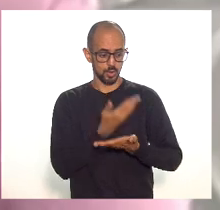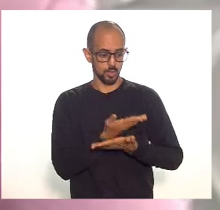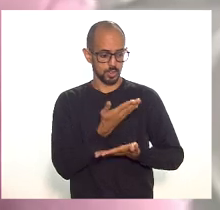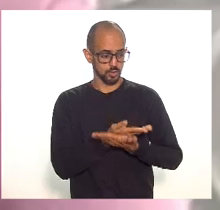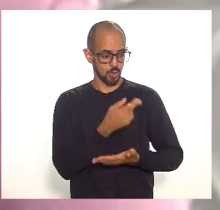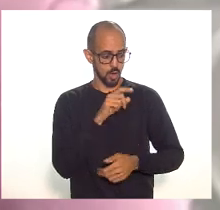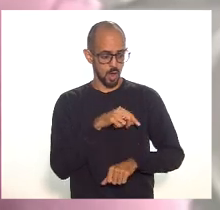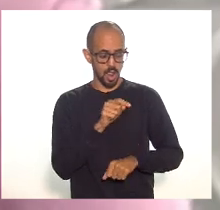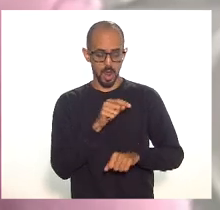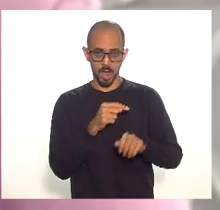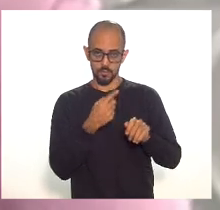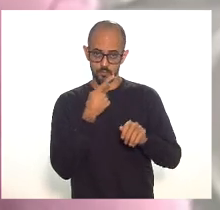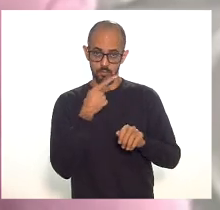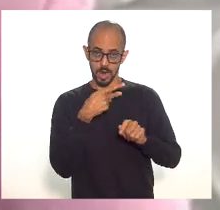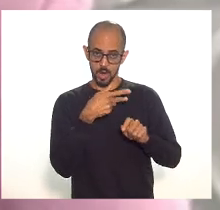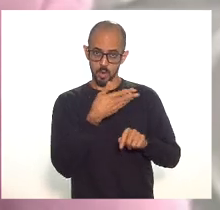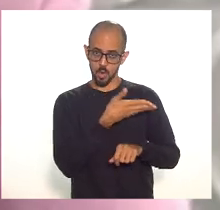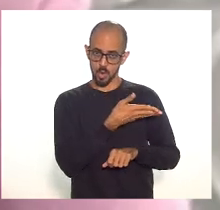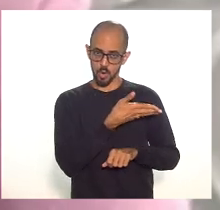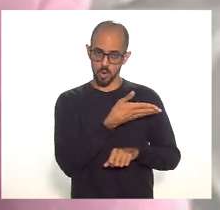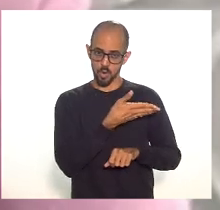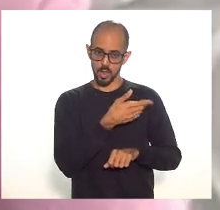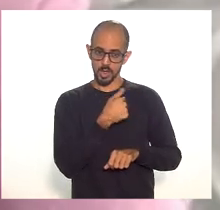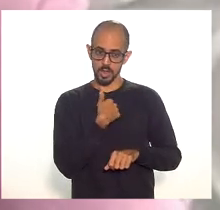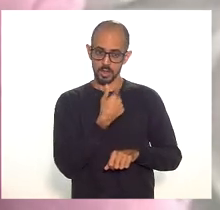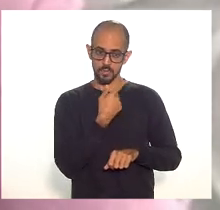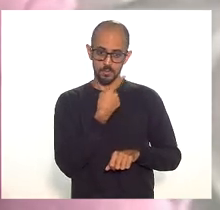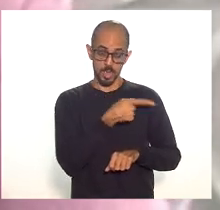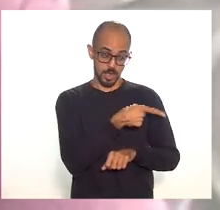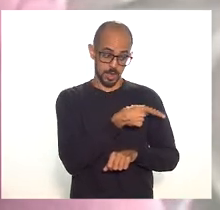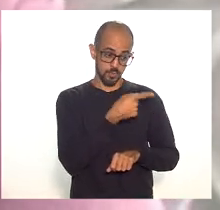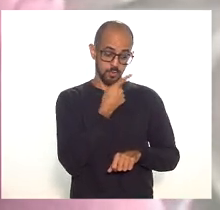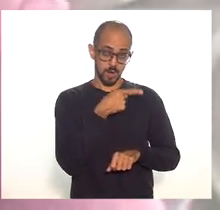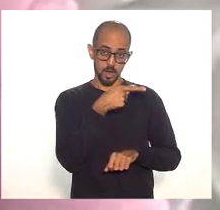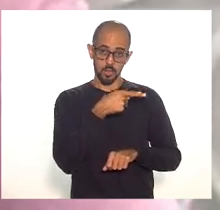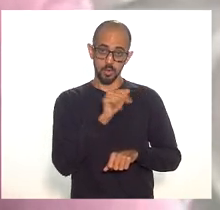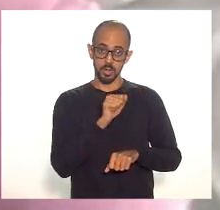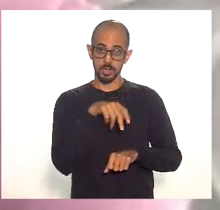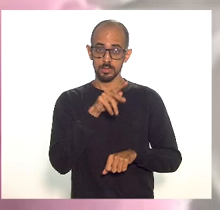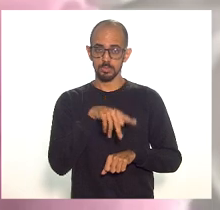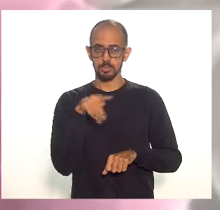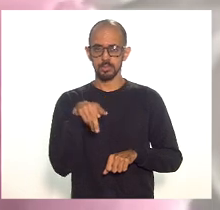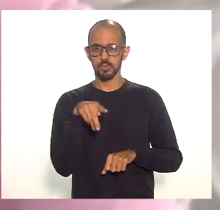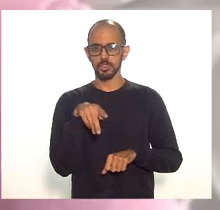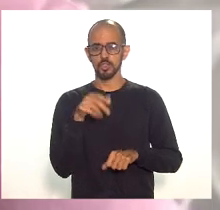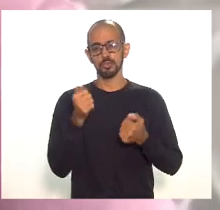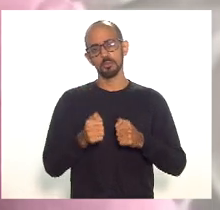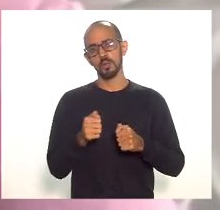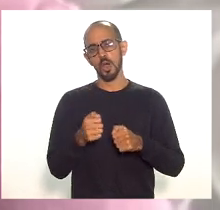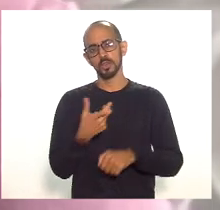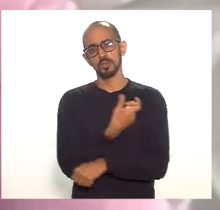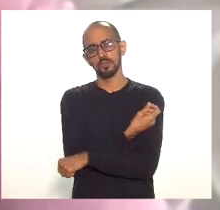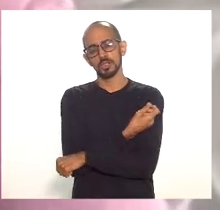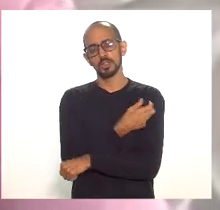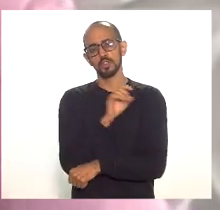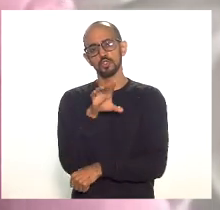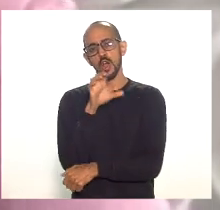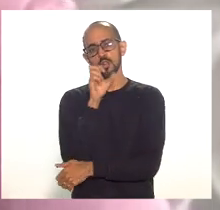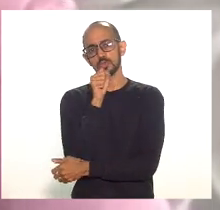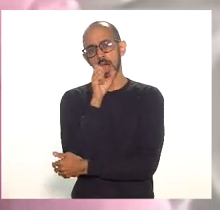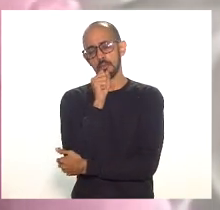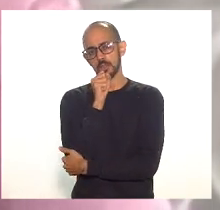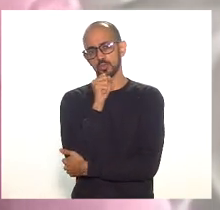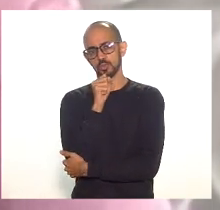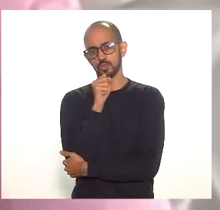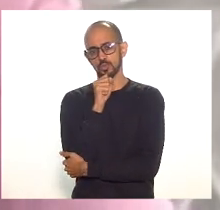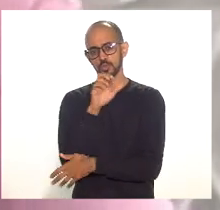ele disse, e foi dito a ele, que a vacinação dos professores só se dá aos sábados. Então, acho que a questão da vacinação